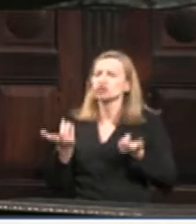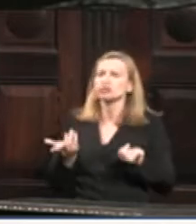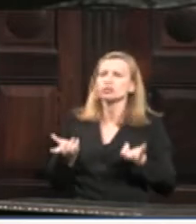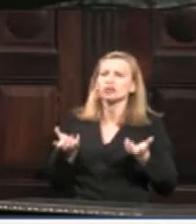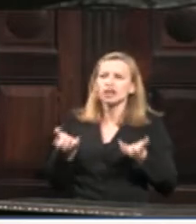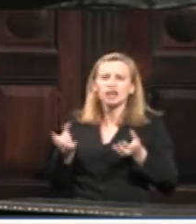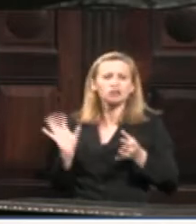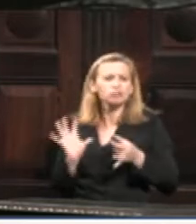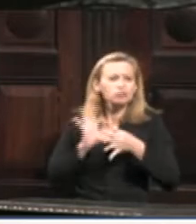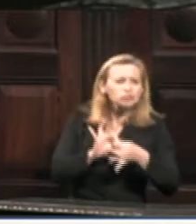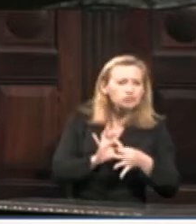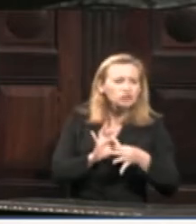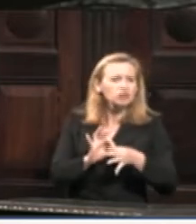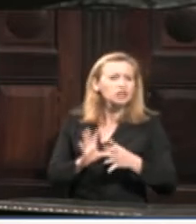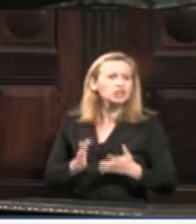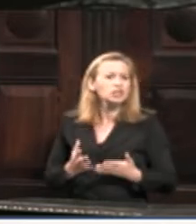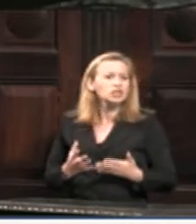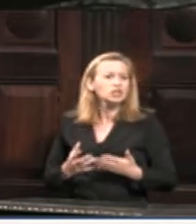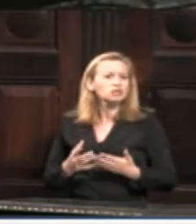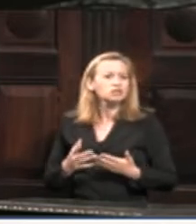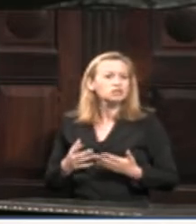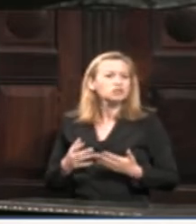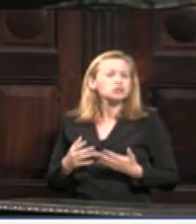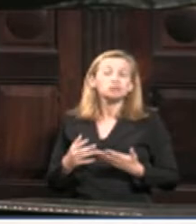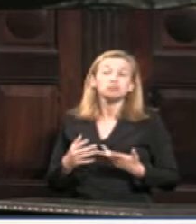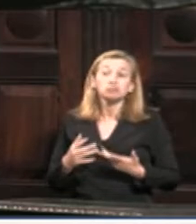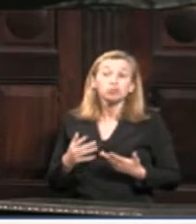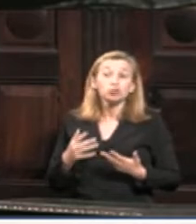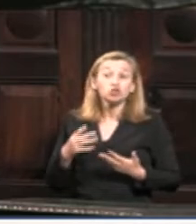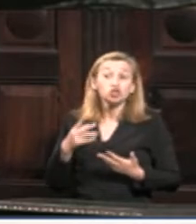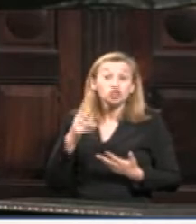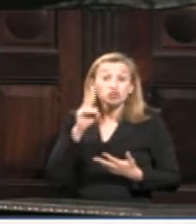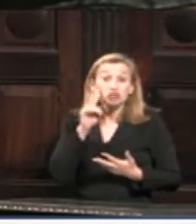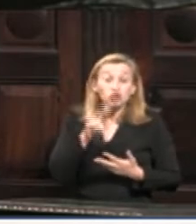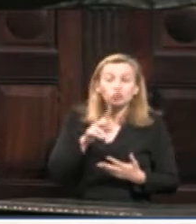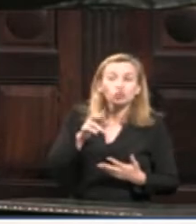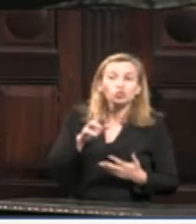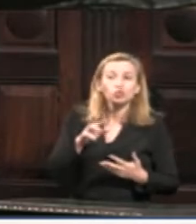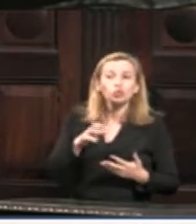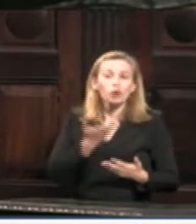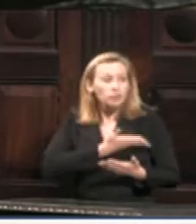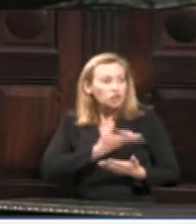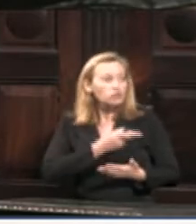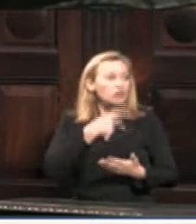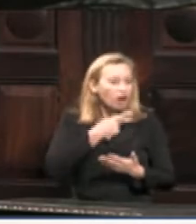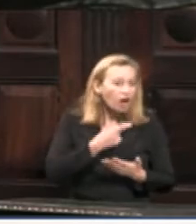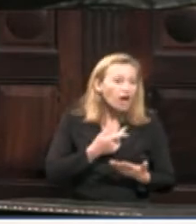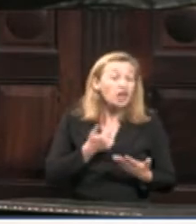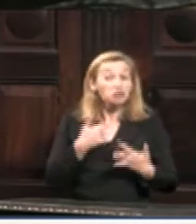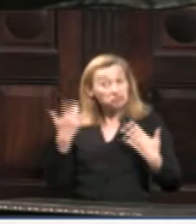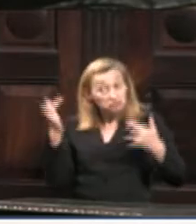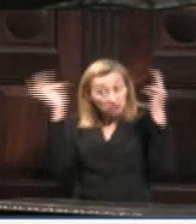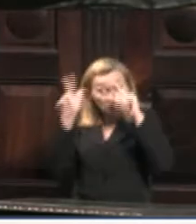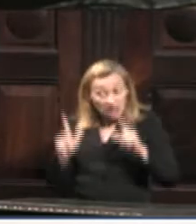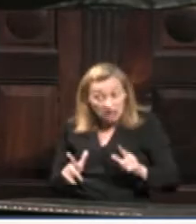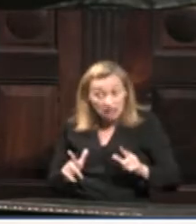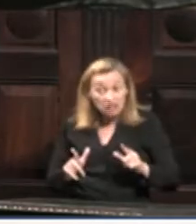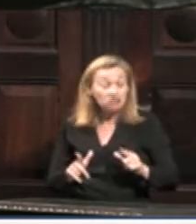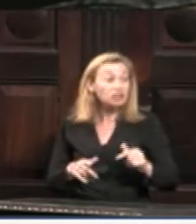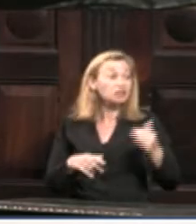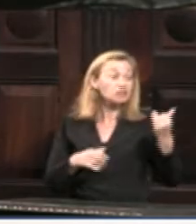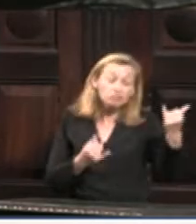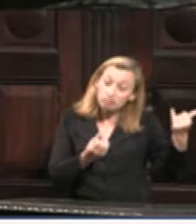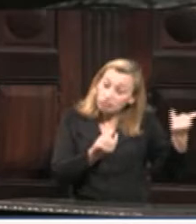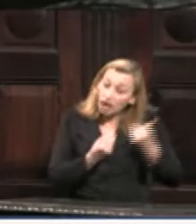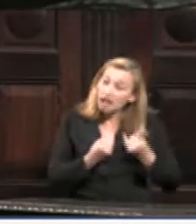até agora a gente não tinha ouvido esse pronunciamento público, né? Então me sinto muito feliz, contemplado pela fala de Vossa